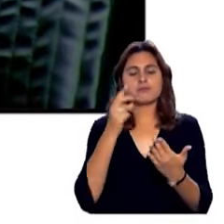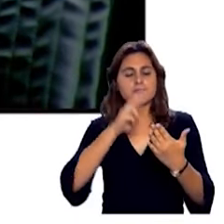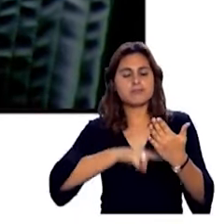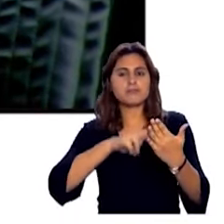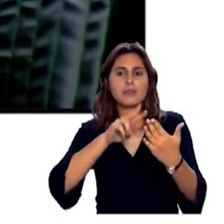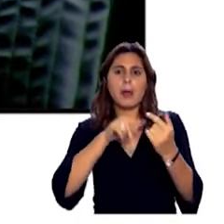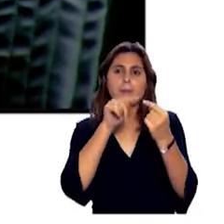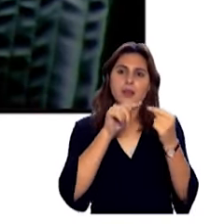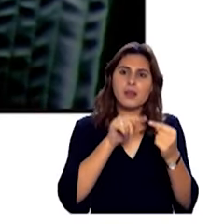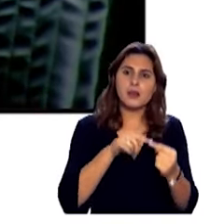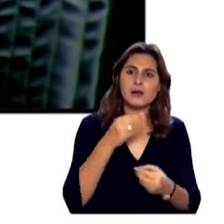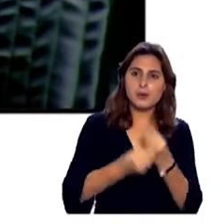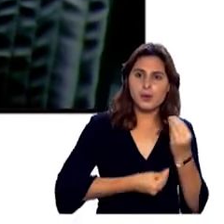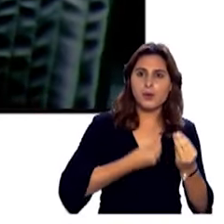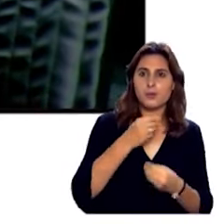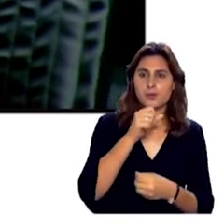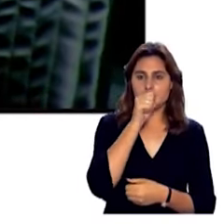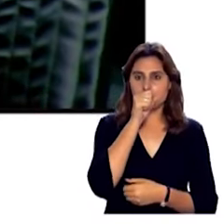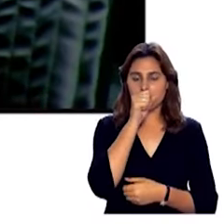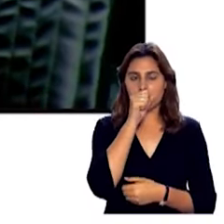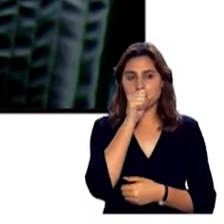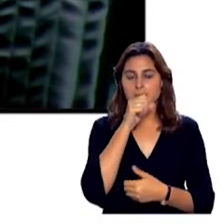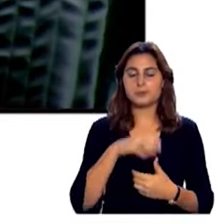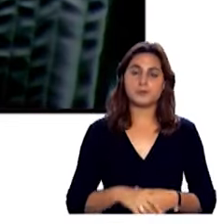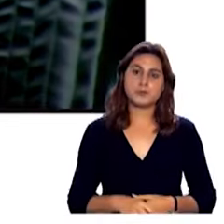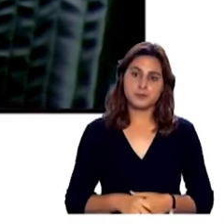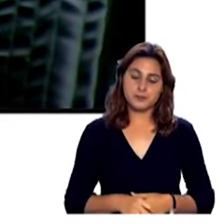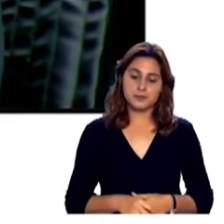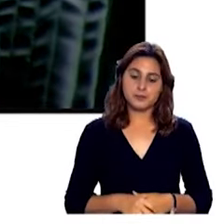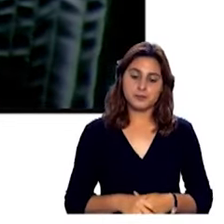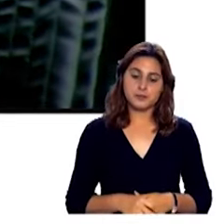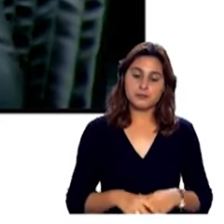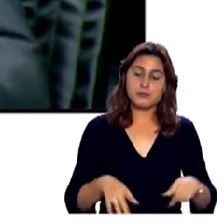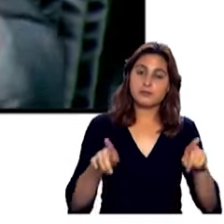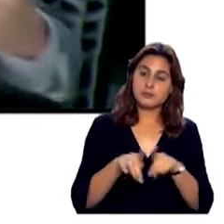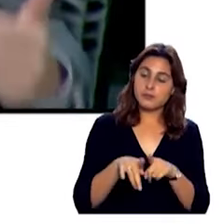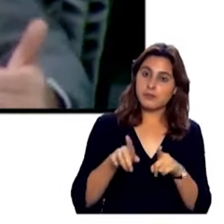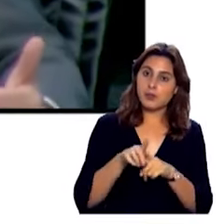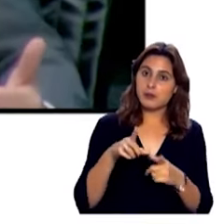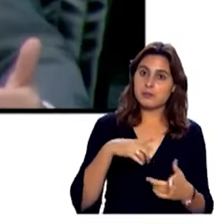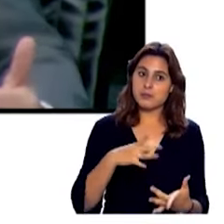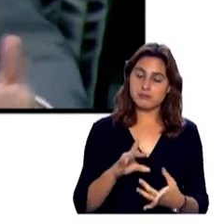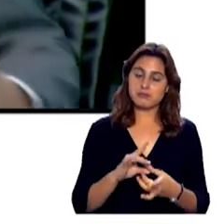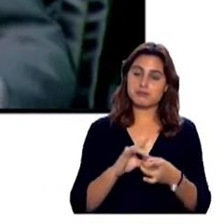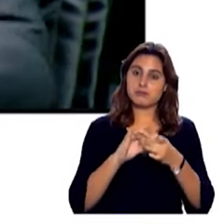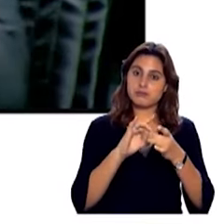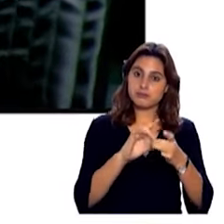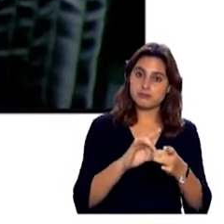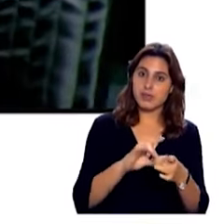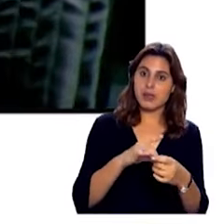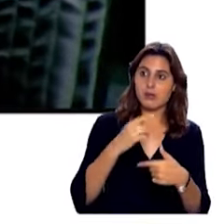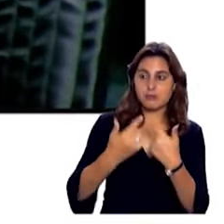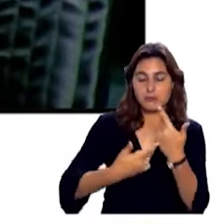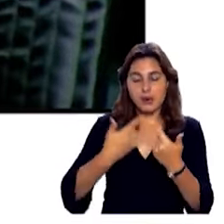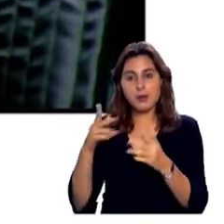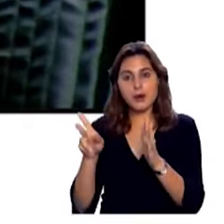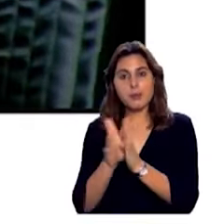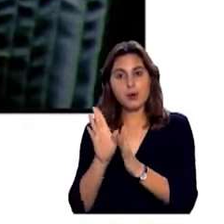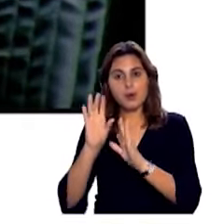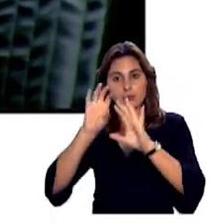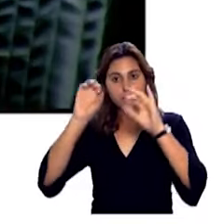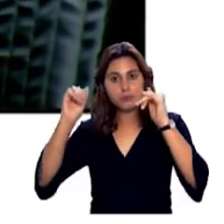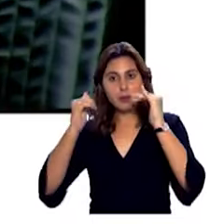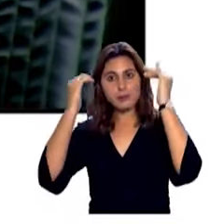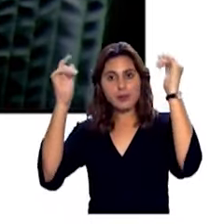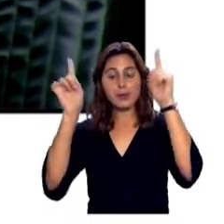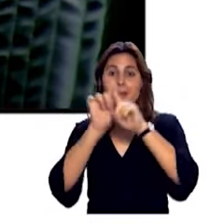direito isso é algo também que incrementa não apenas as funções do tribunal mas incrementaria aqui no modelo